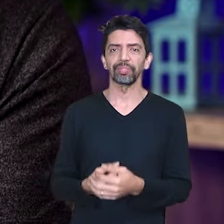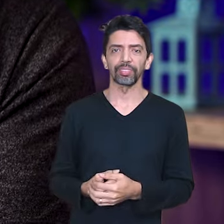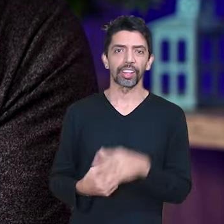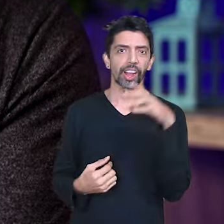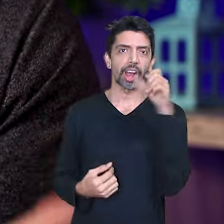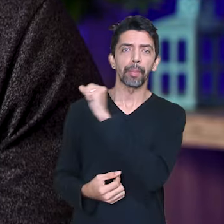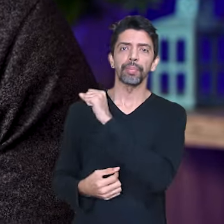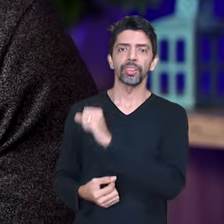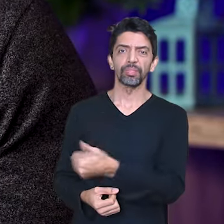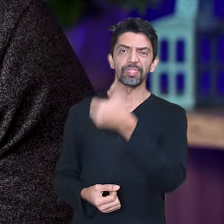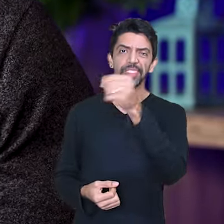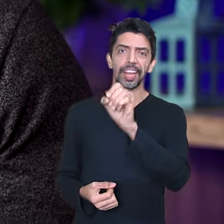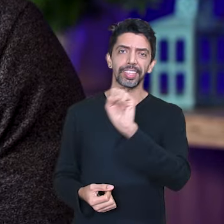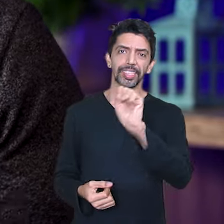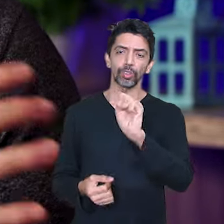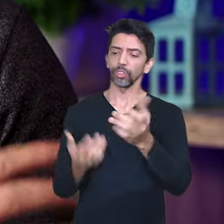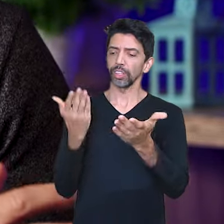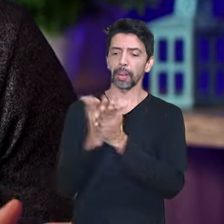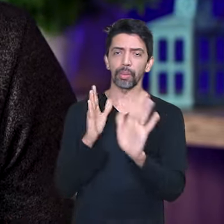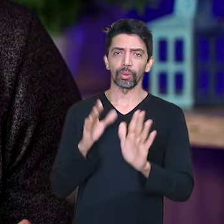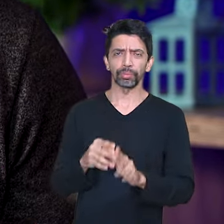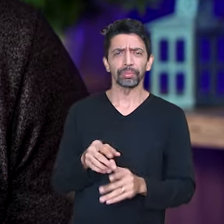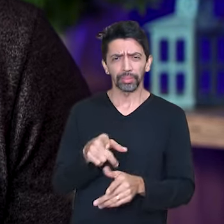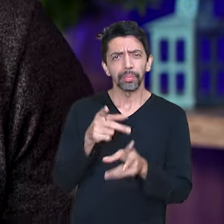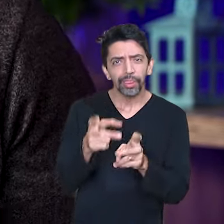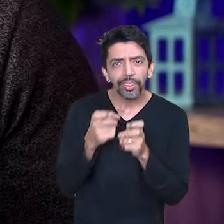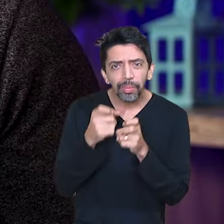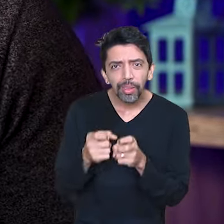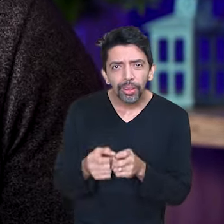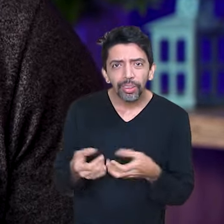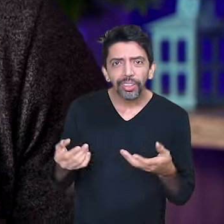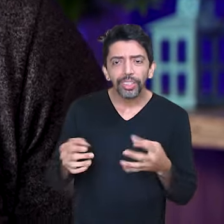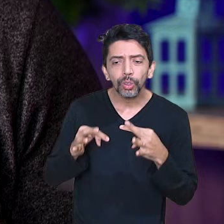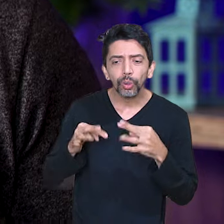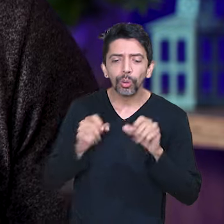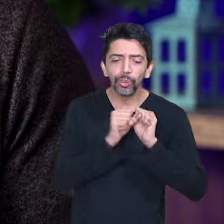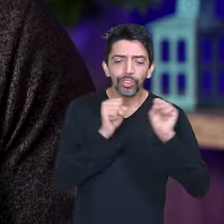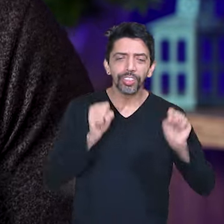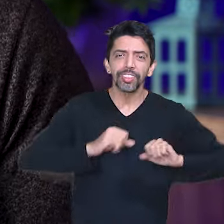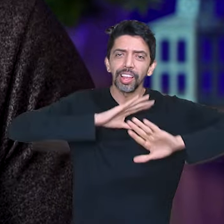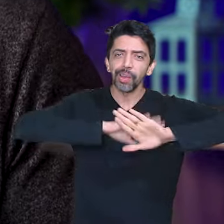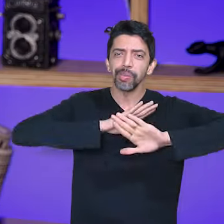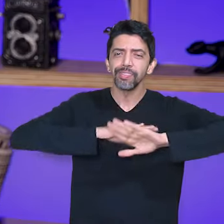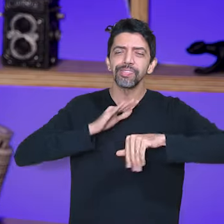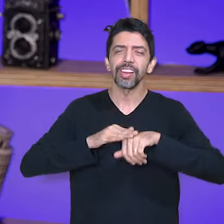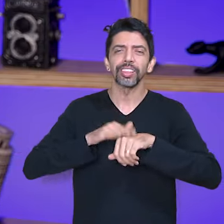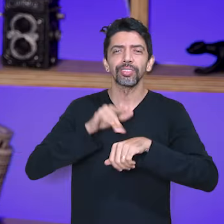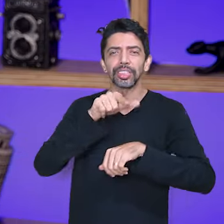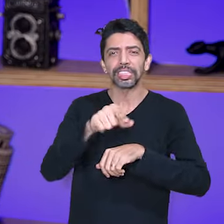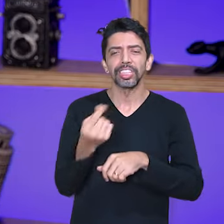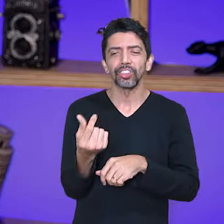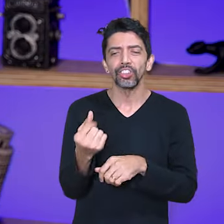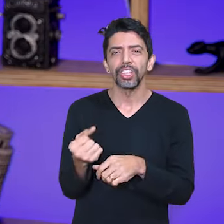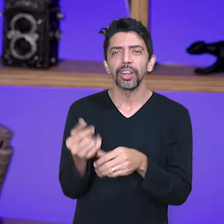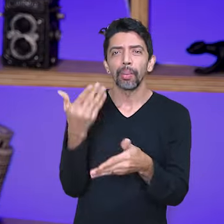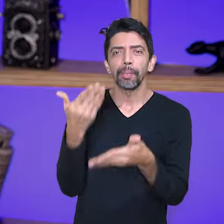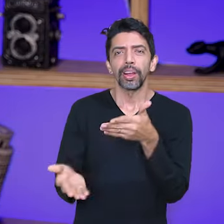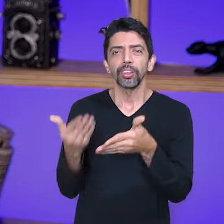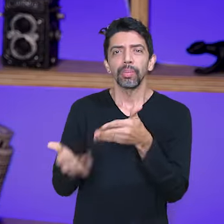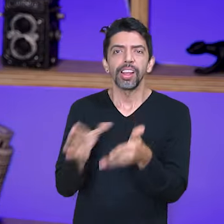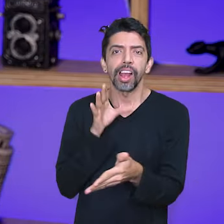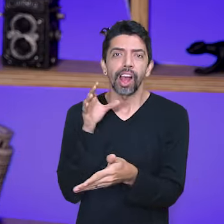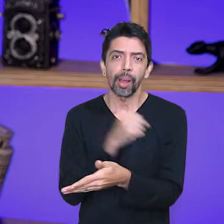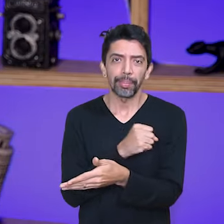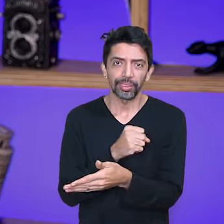importante você dolarizar, para você entender que está saindo muita grana e você está perdendo o poder aquisitivo. Se você pegar o dólar há 30